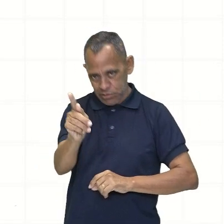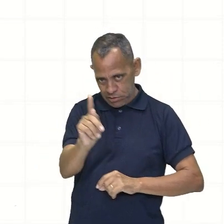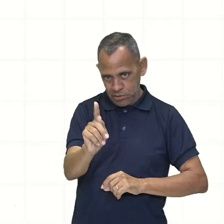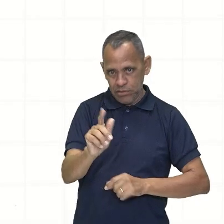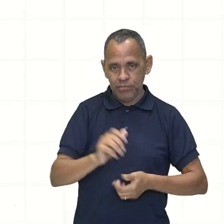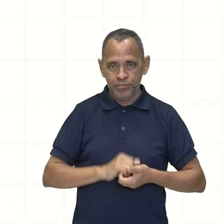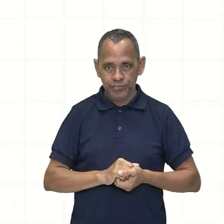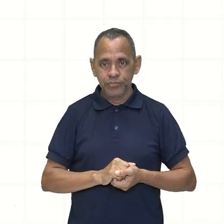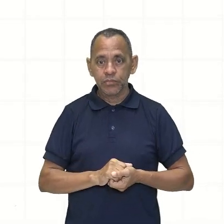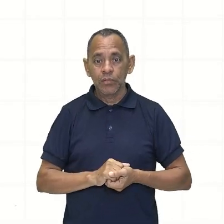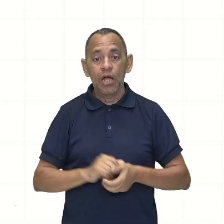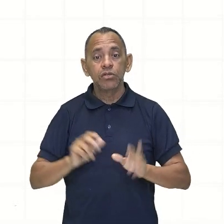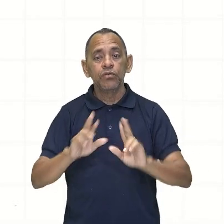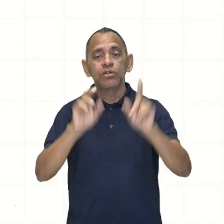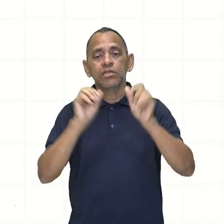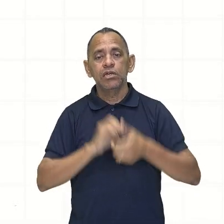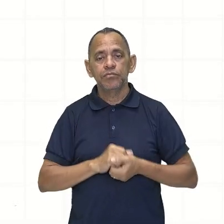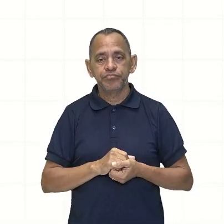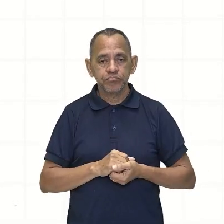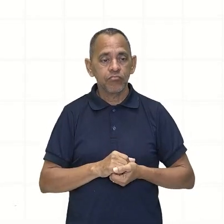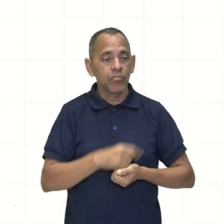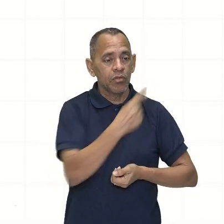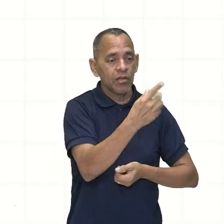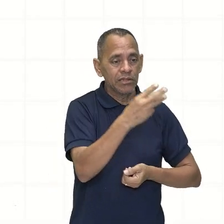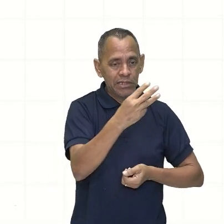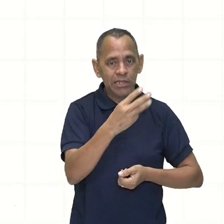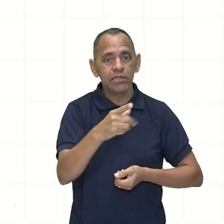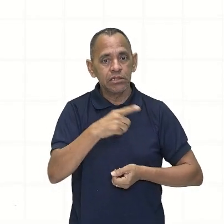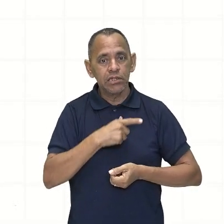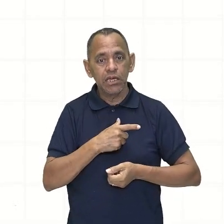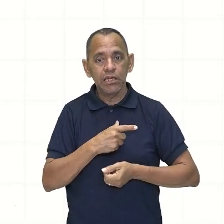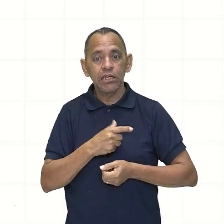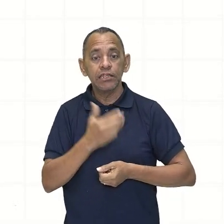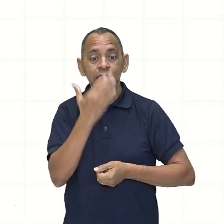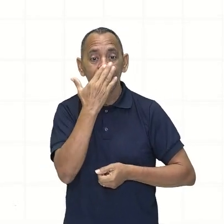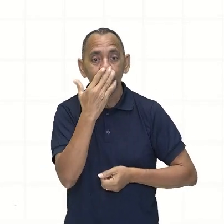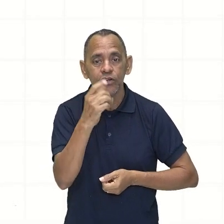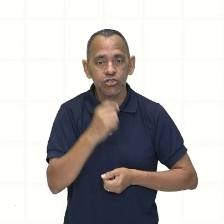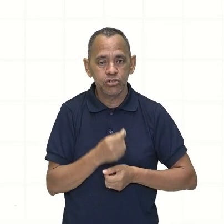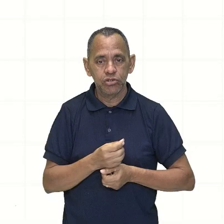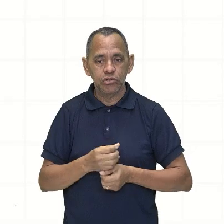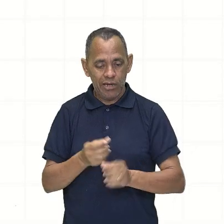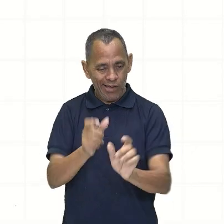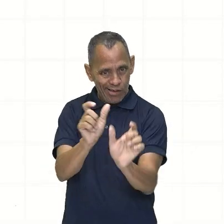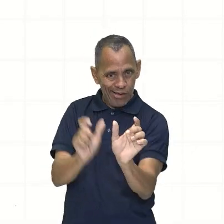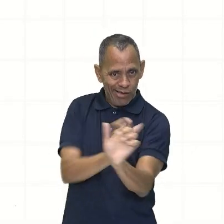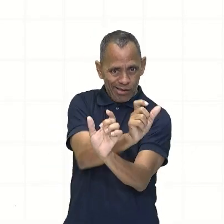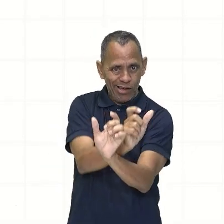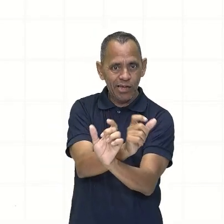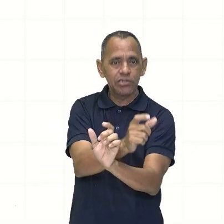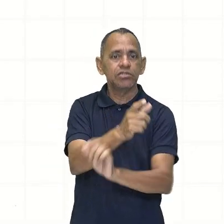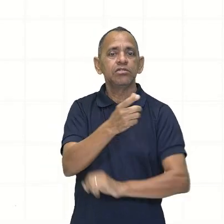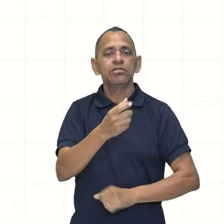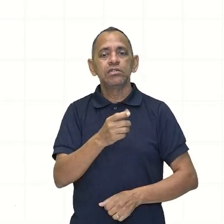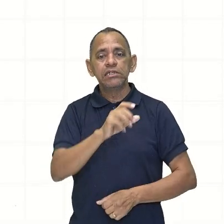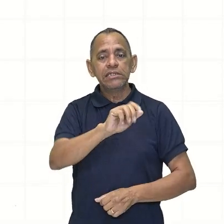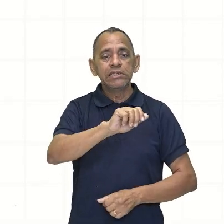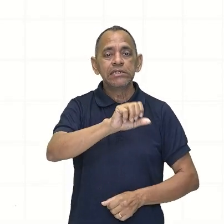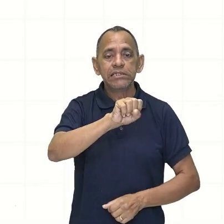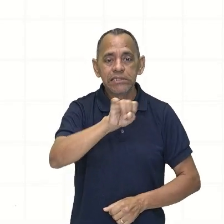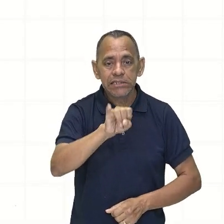que aqui o 133 tem um menos na frente, então é 6 vezes o número menos